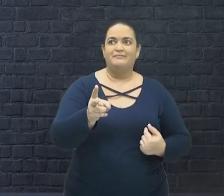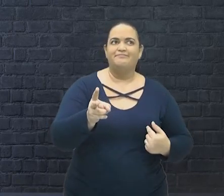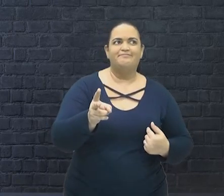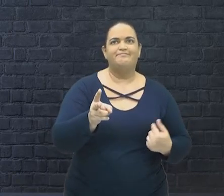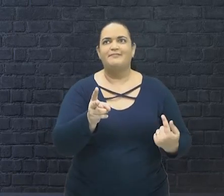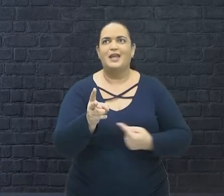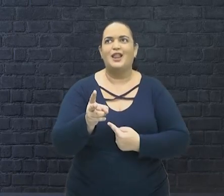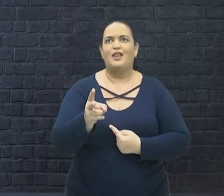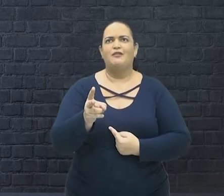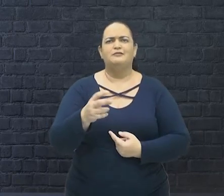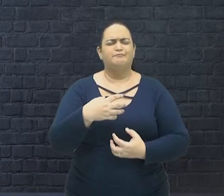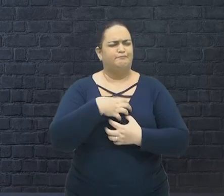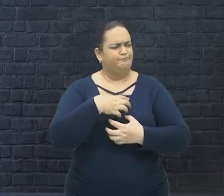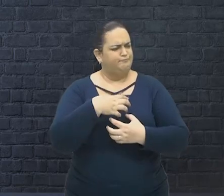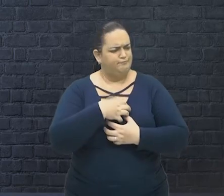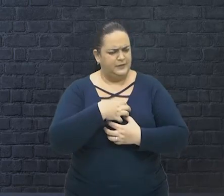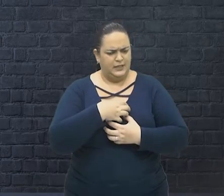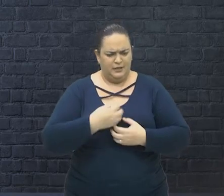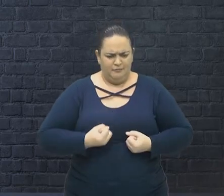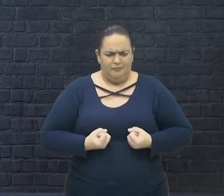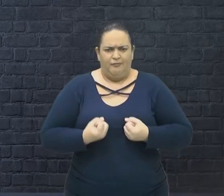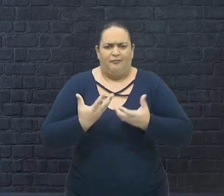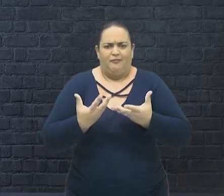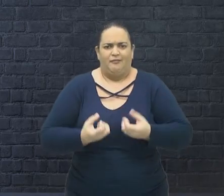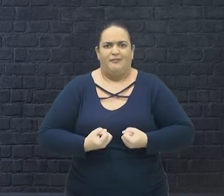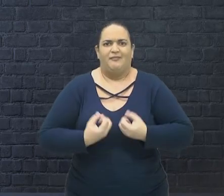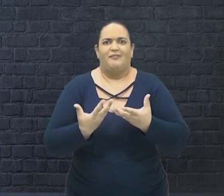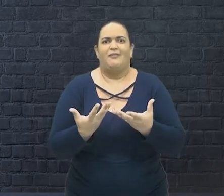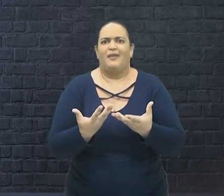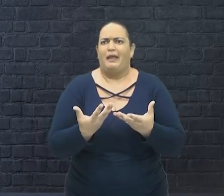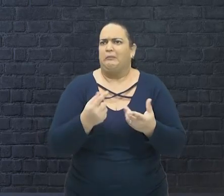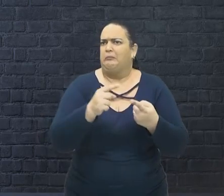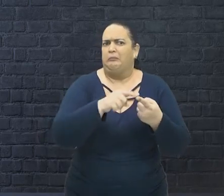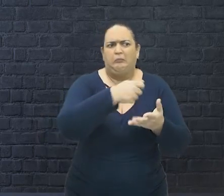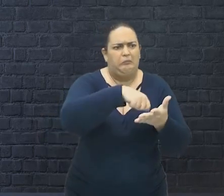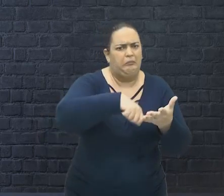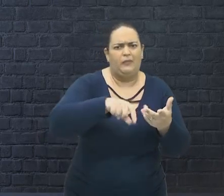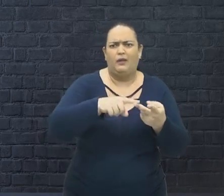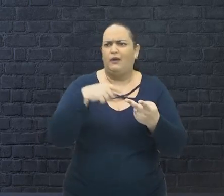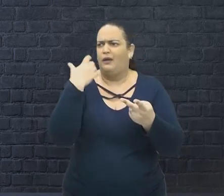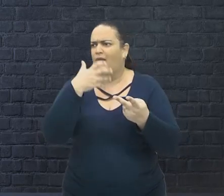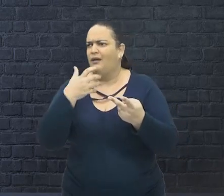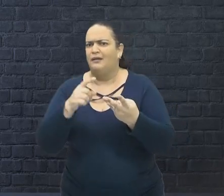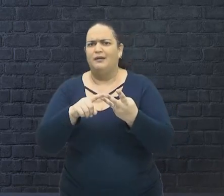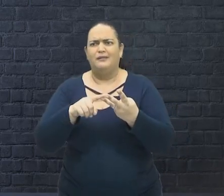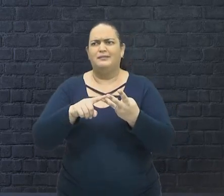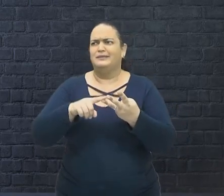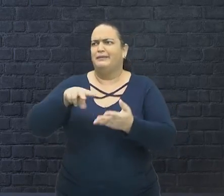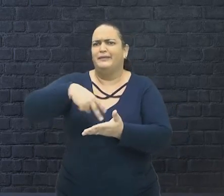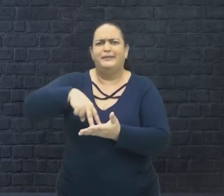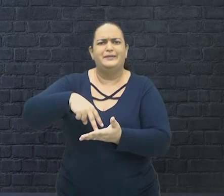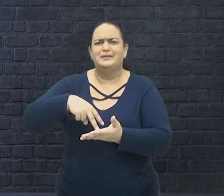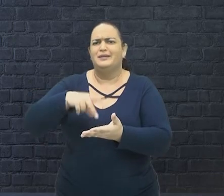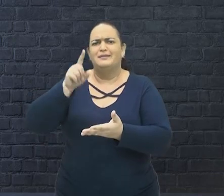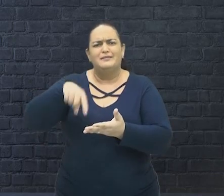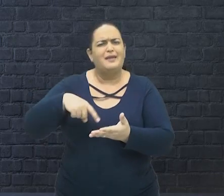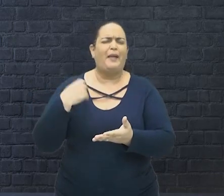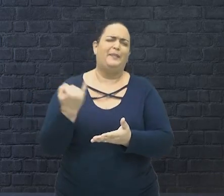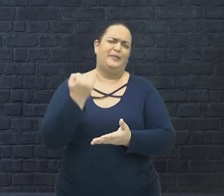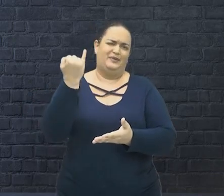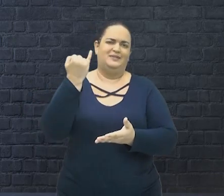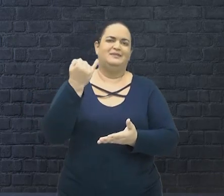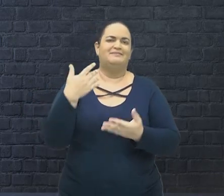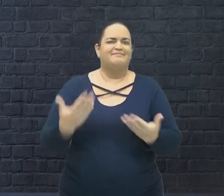nos expressar são formas que valem a pena. Então, convido você, mais uma